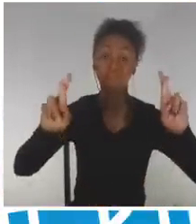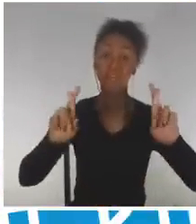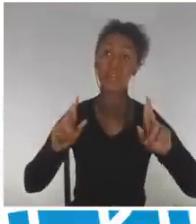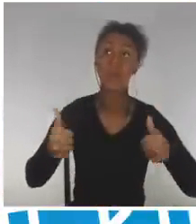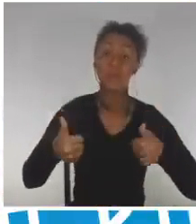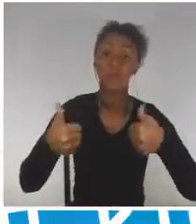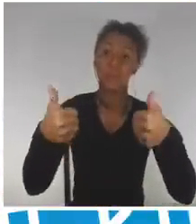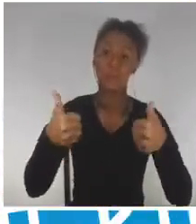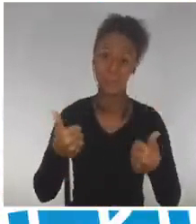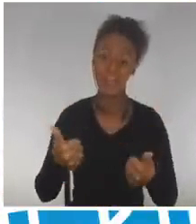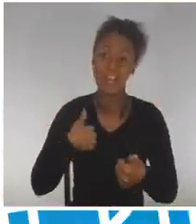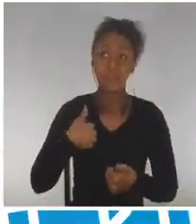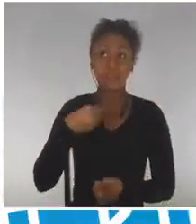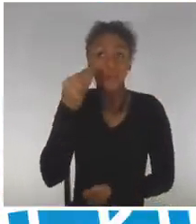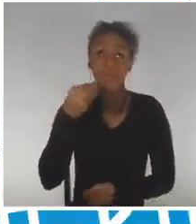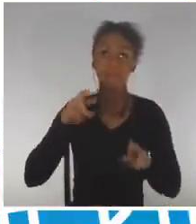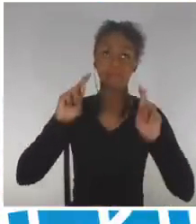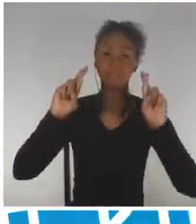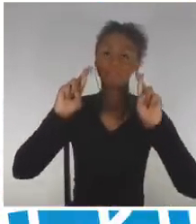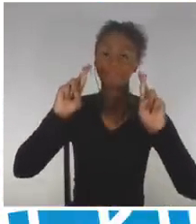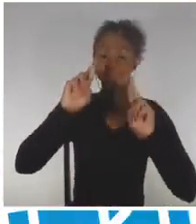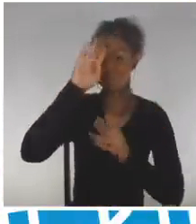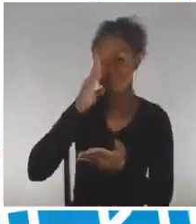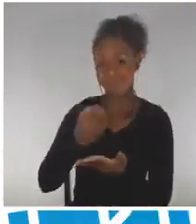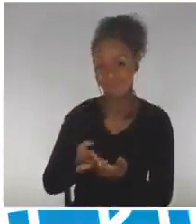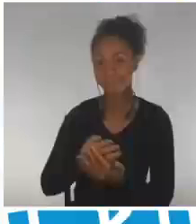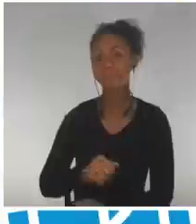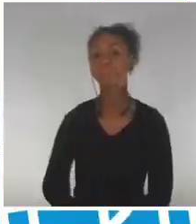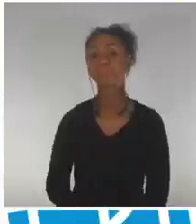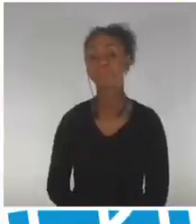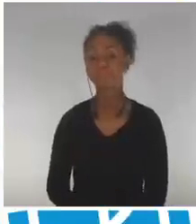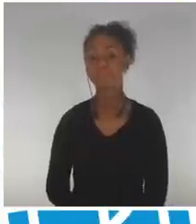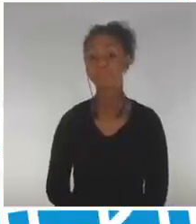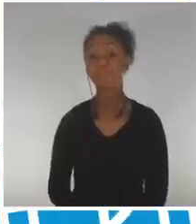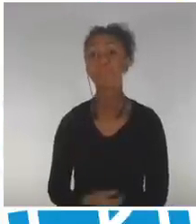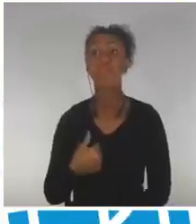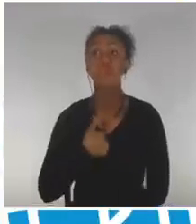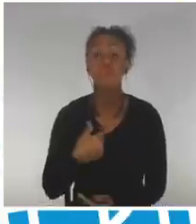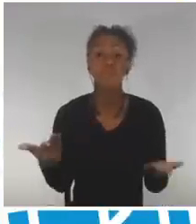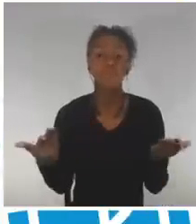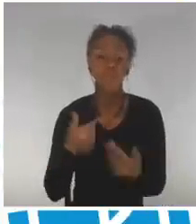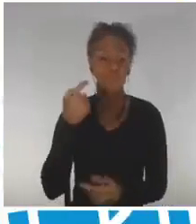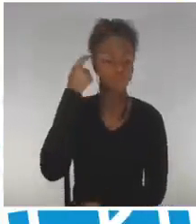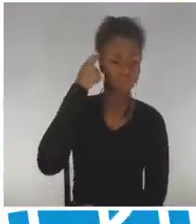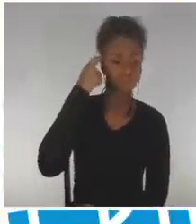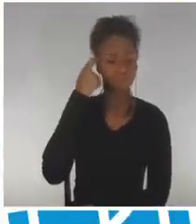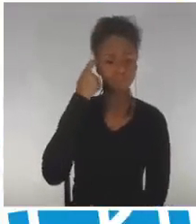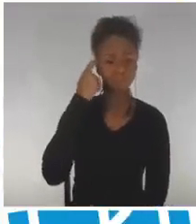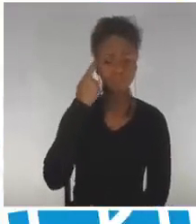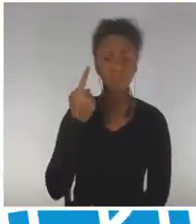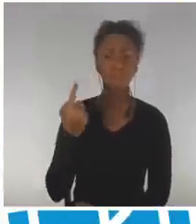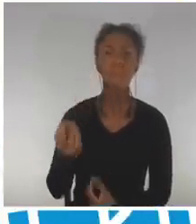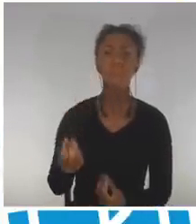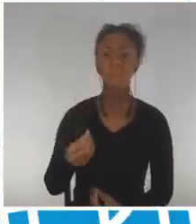nessa possibilidade. Eu quero entender qual é a finalidade de um SAEB censitário este